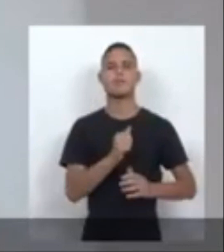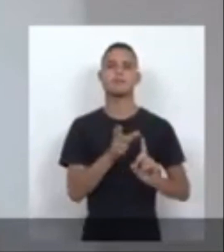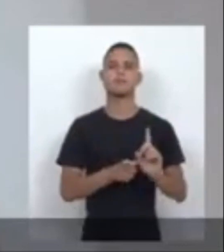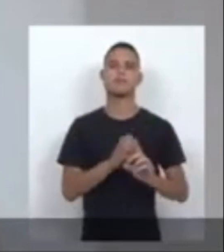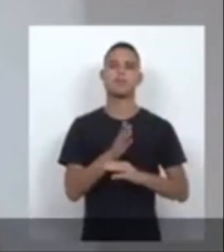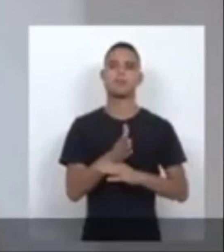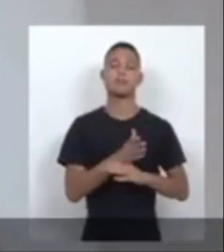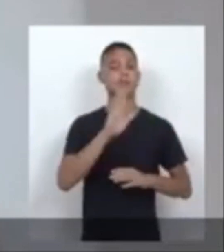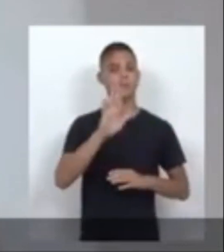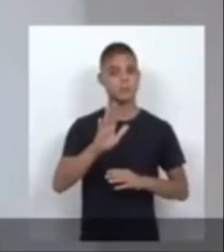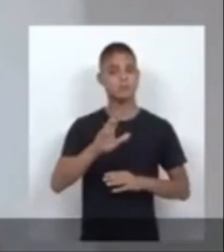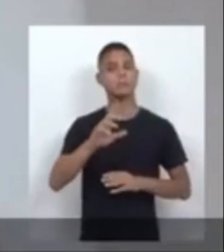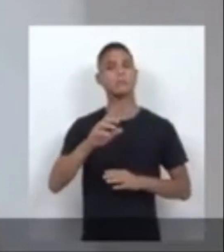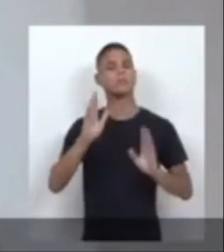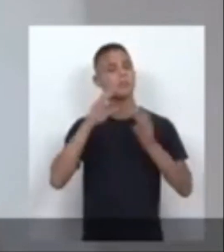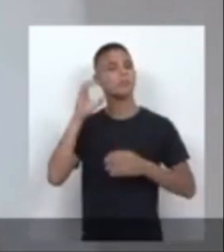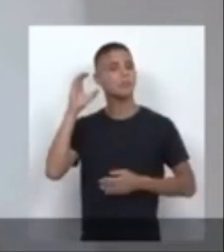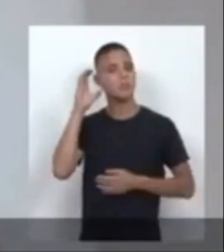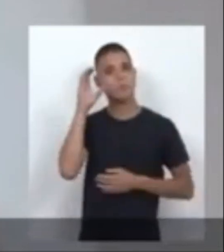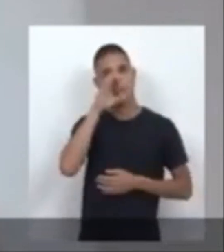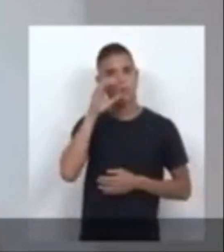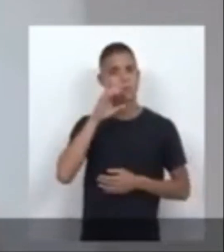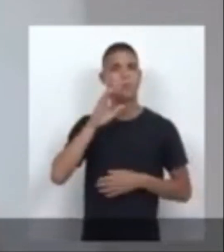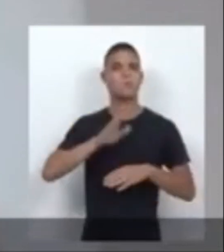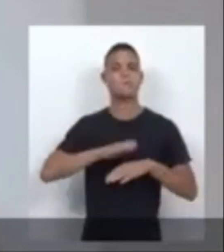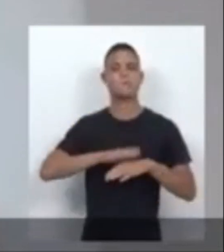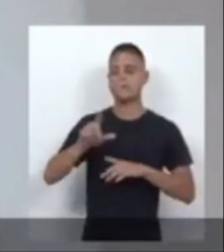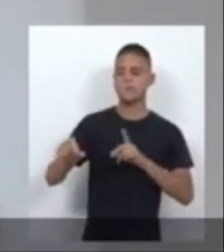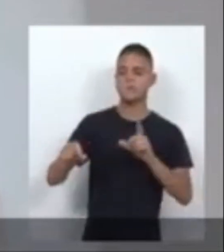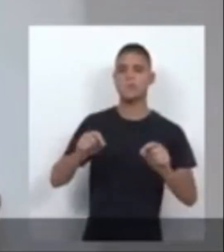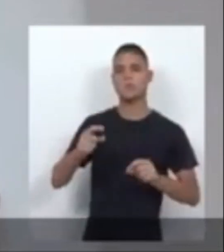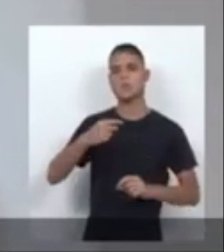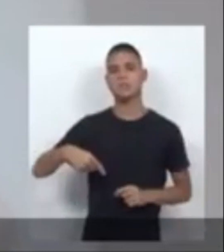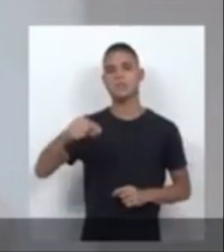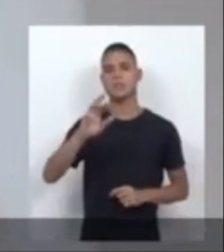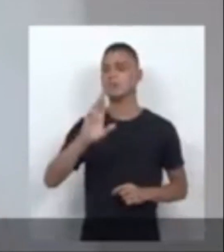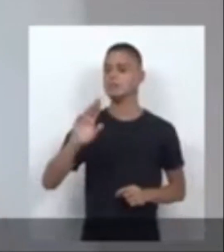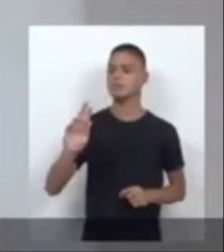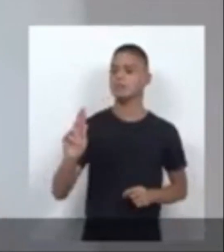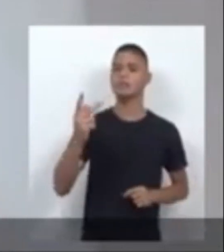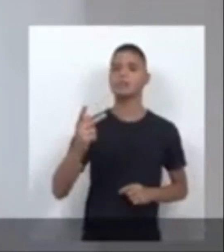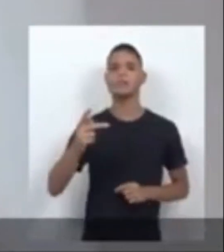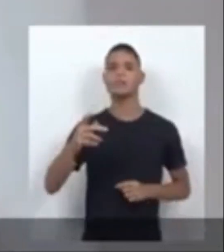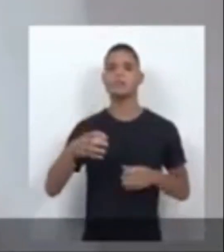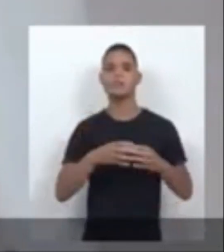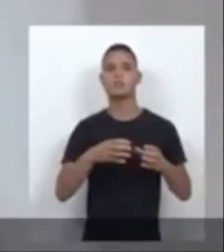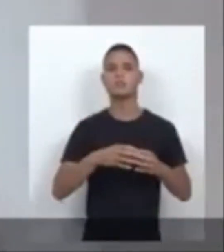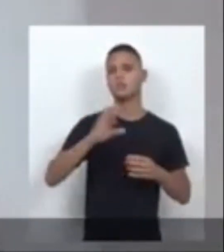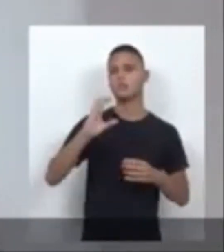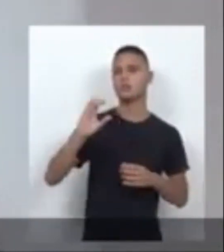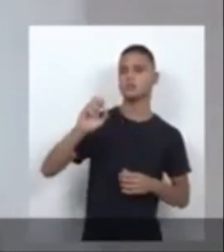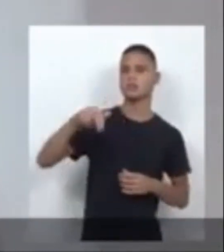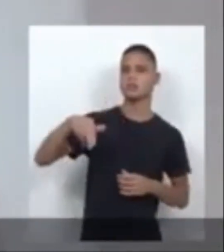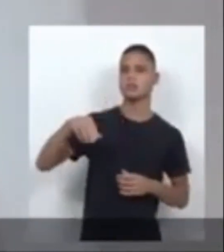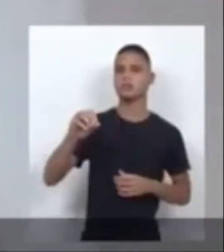seja feita a definição, nós aqui, seja RH, né, equipe PICEMOV, nós somos gestores